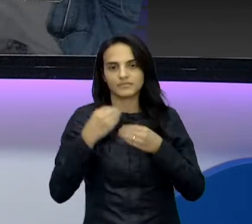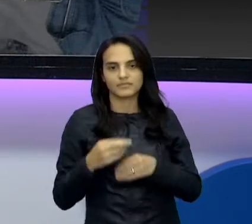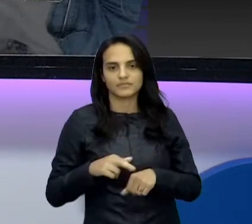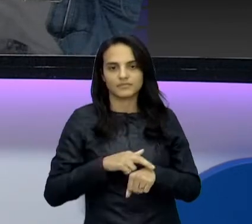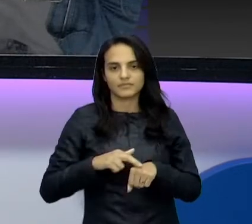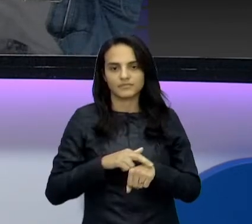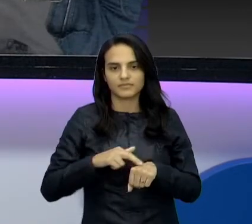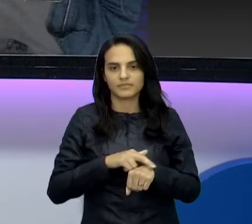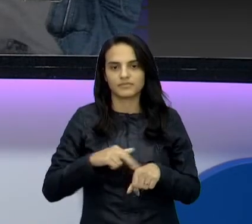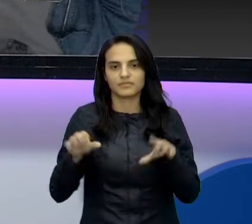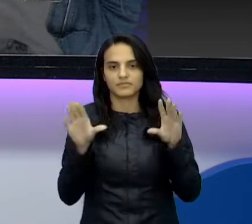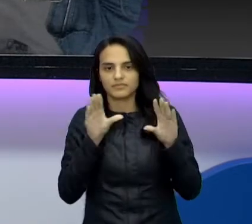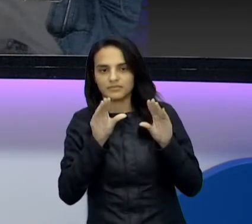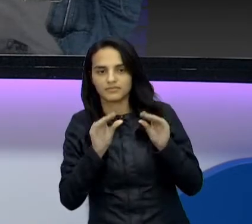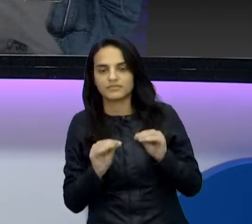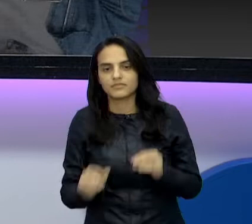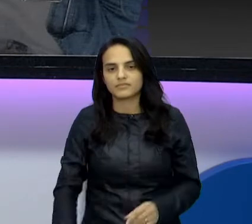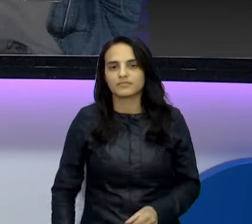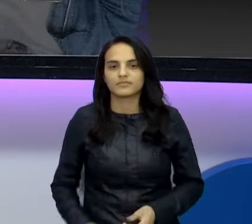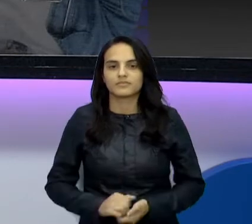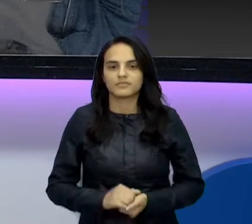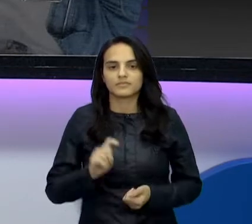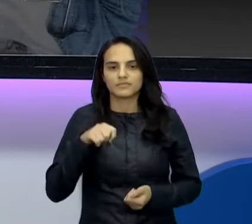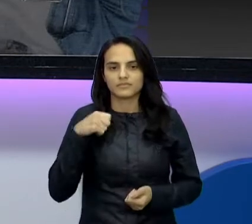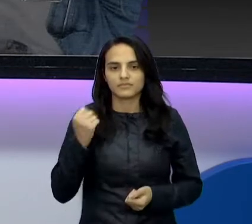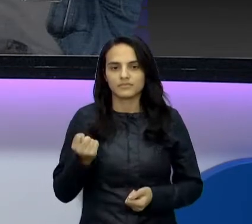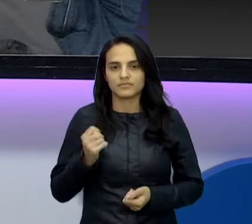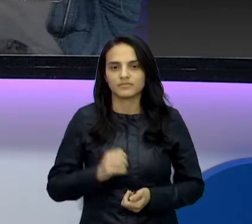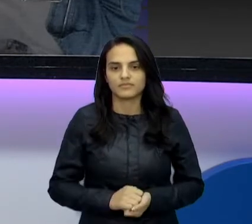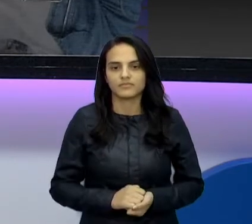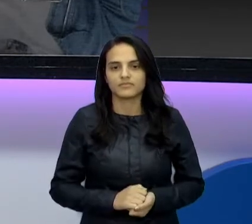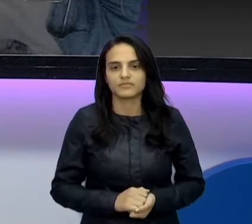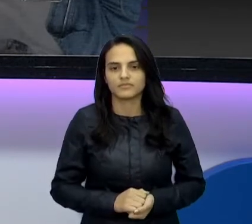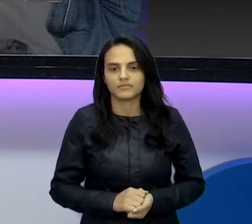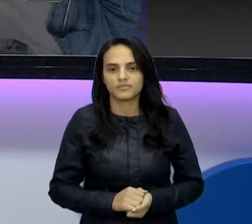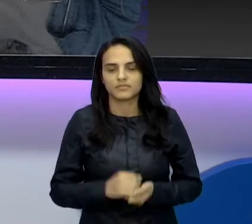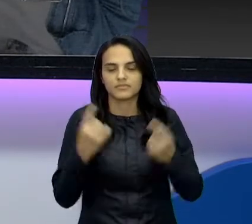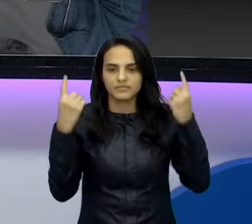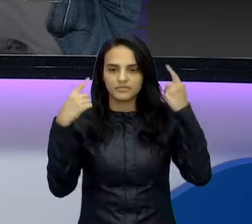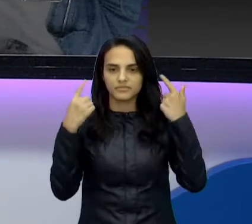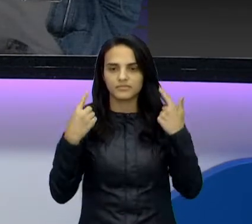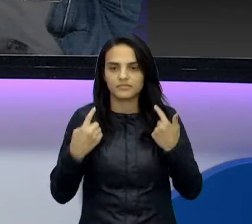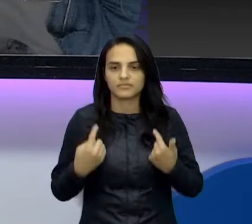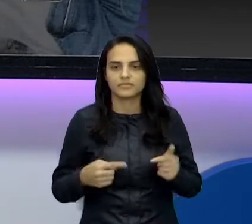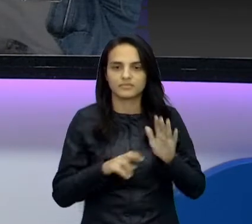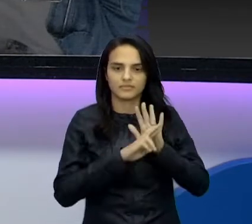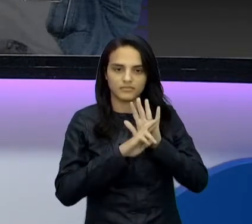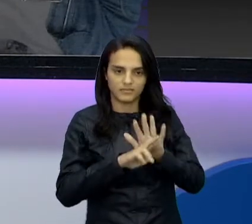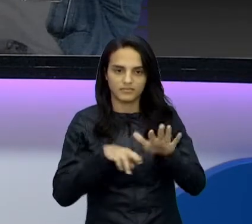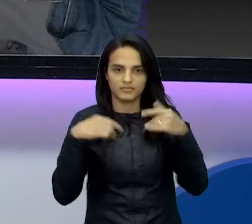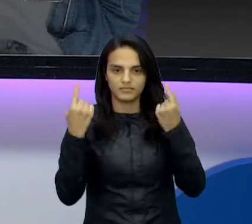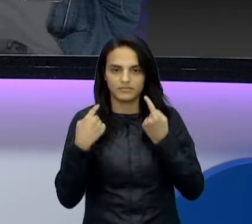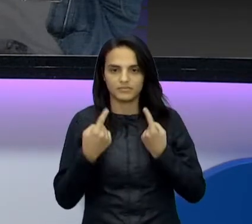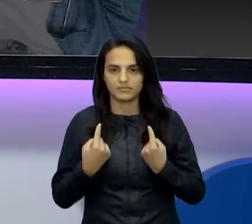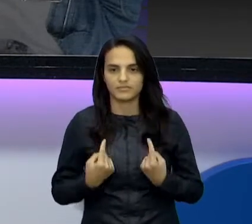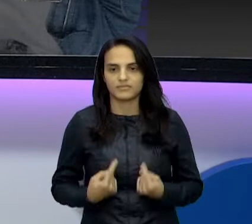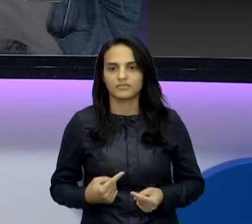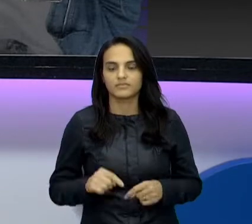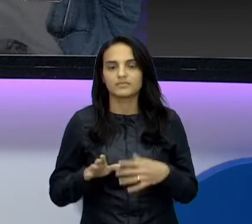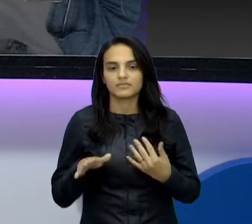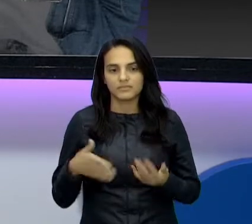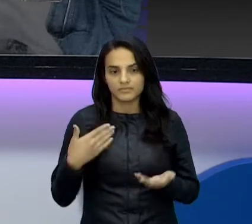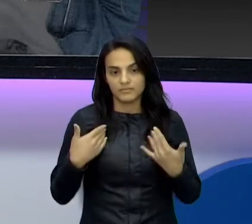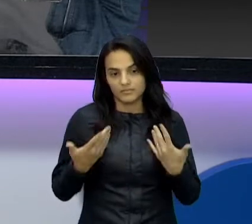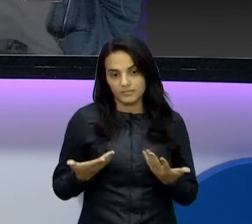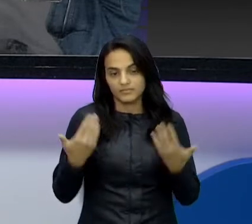roxo escuro e clarinho também. E o meu sinal é esse aqui, que representa aí os meus cachos quando meu cabelo